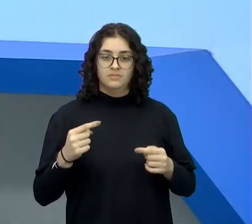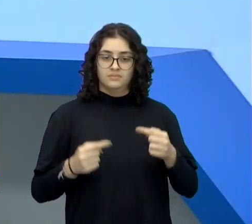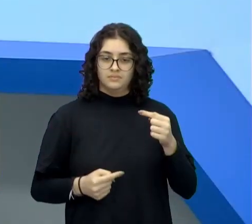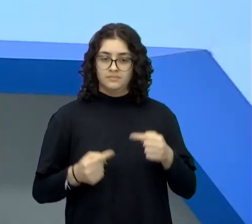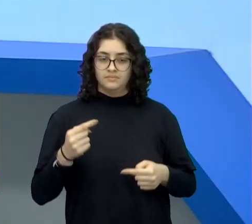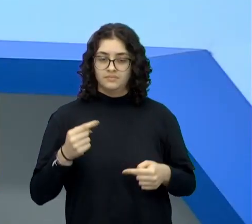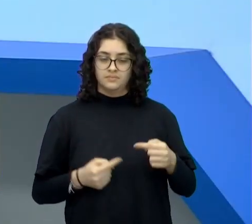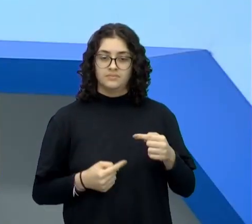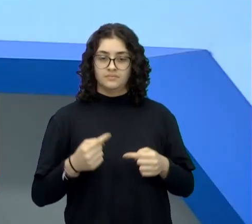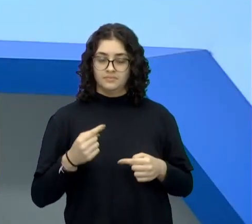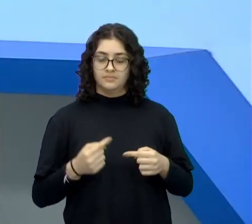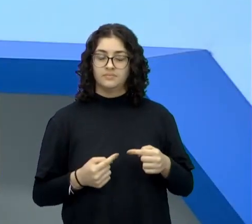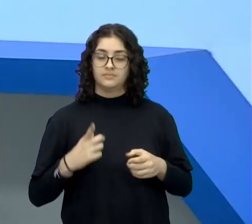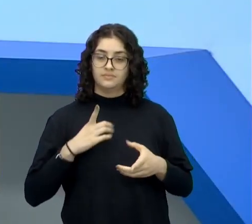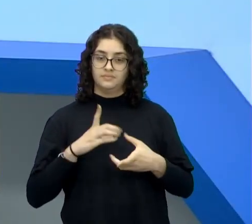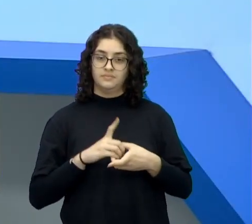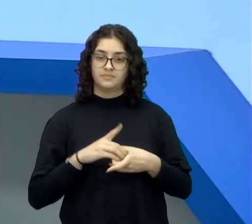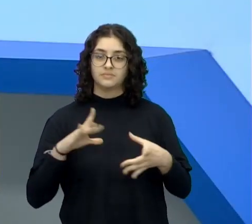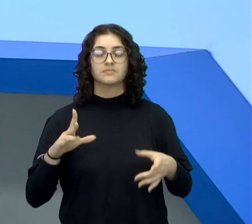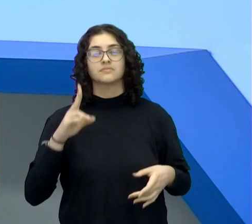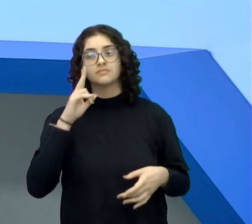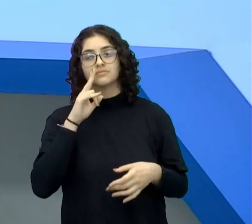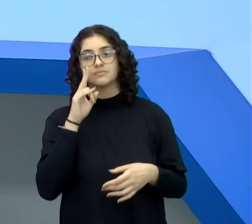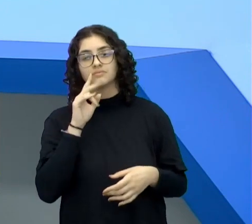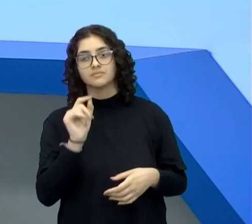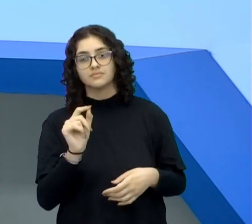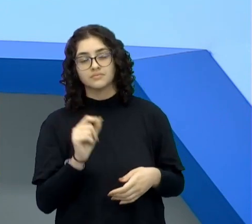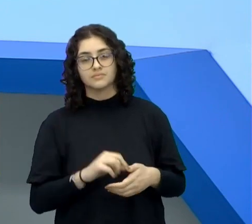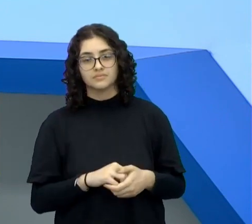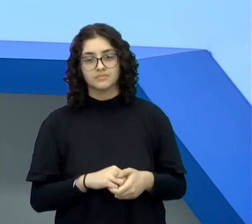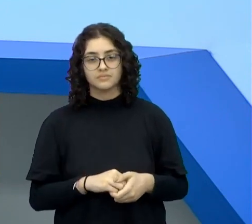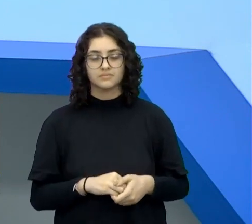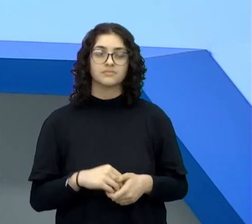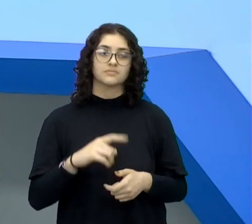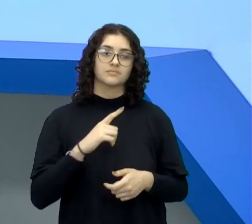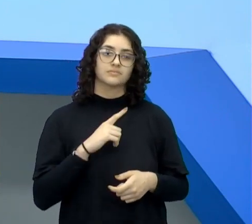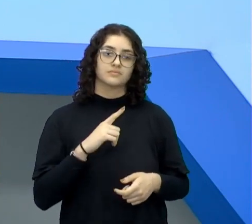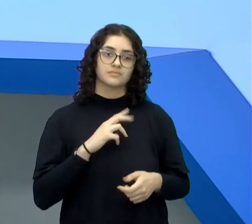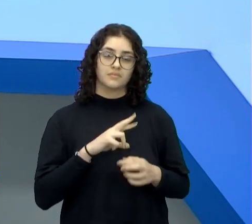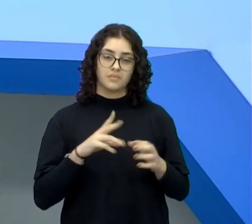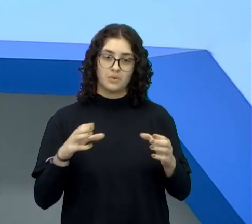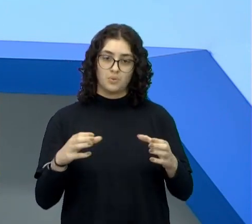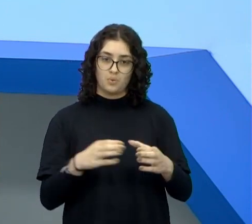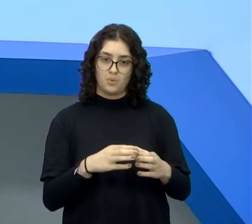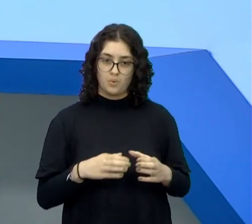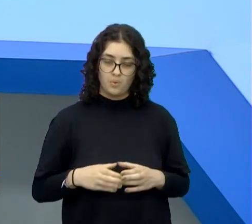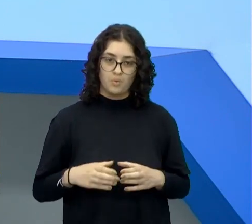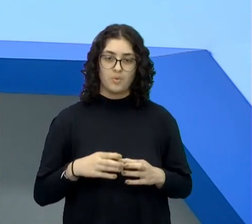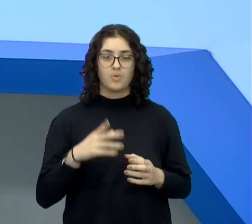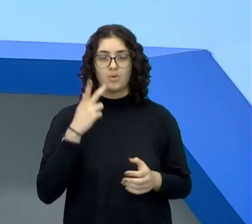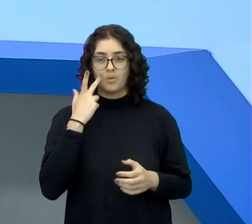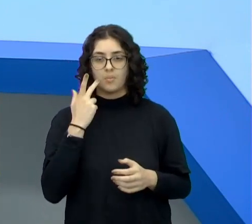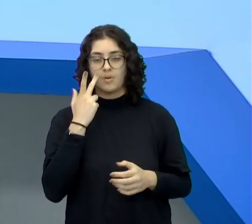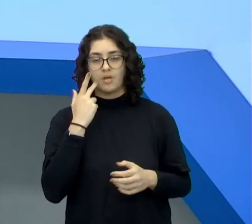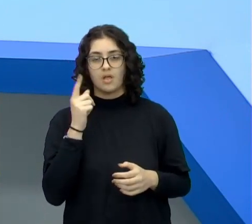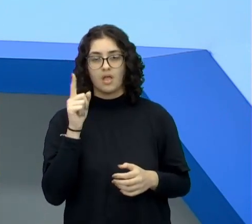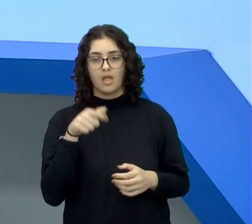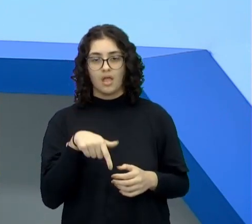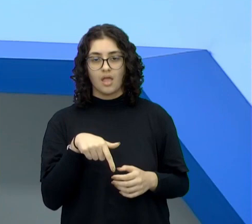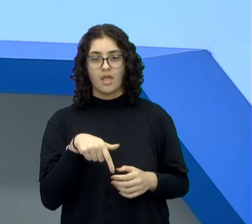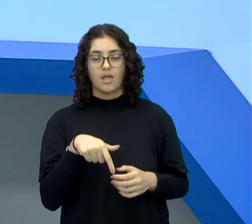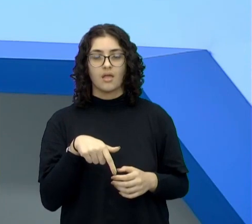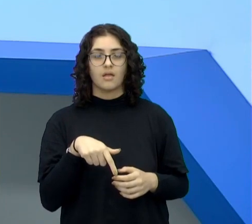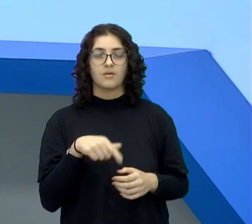no campo da democracia, a gente precisa lembrar que existem determinados grupos né, normalmente aí são as